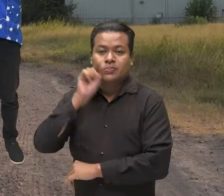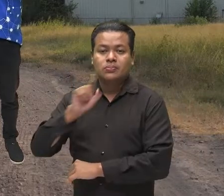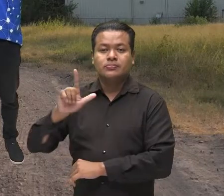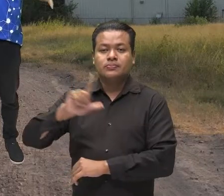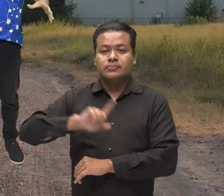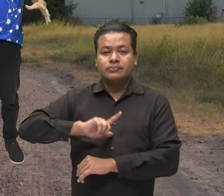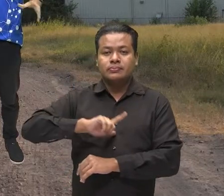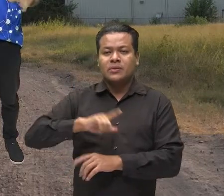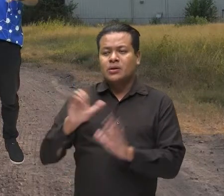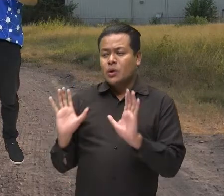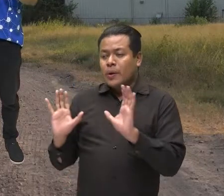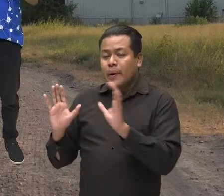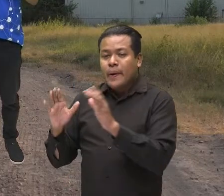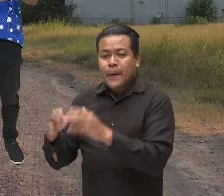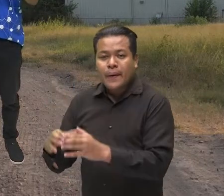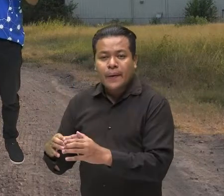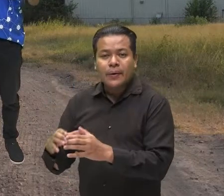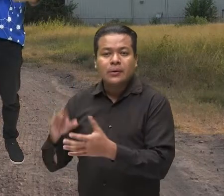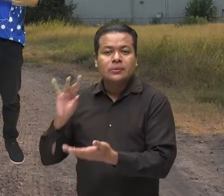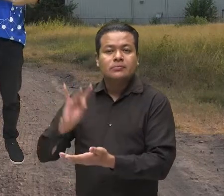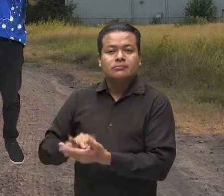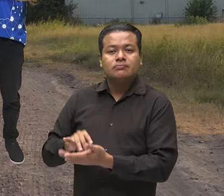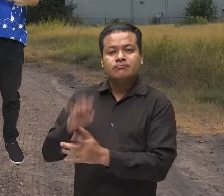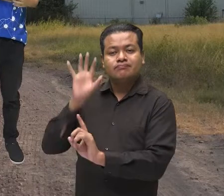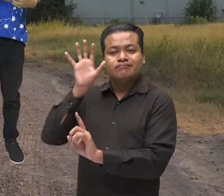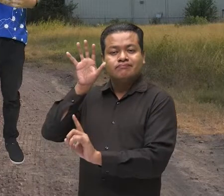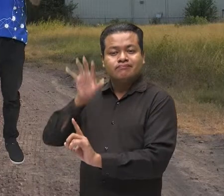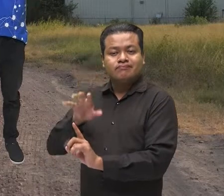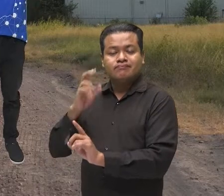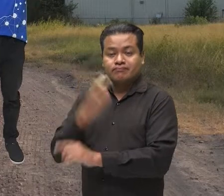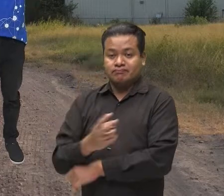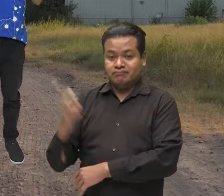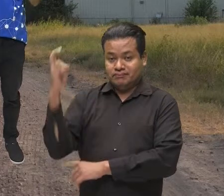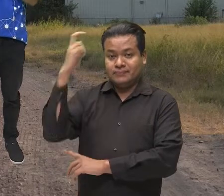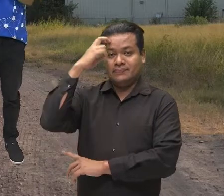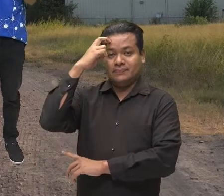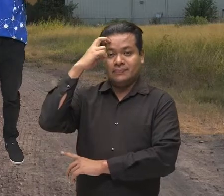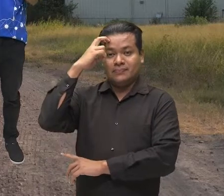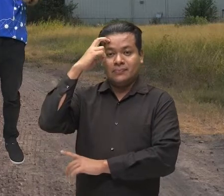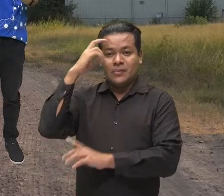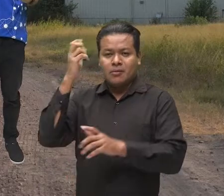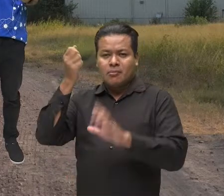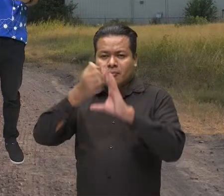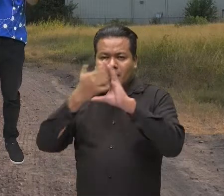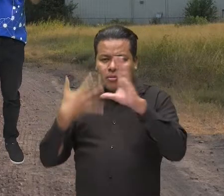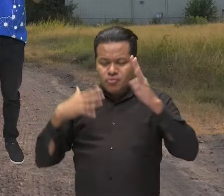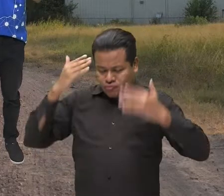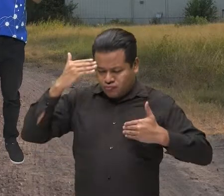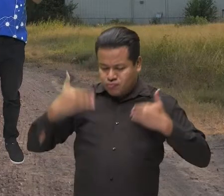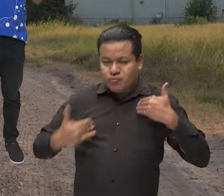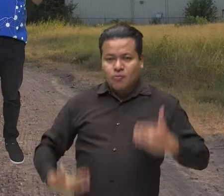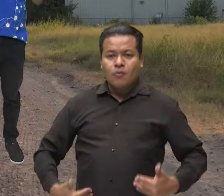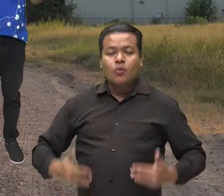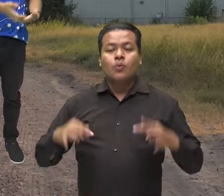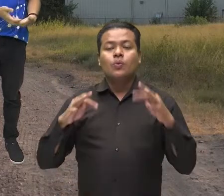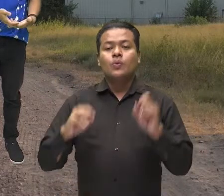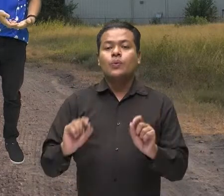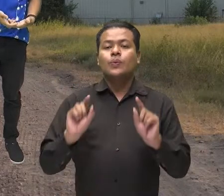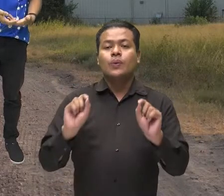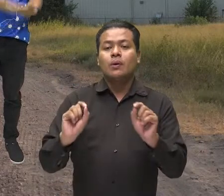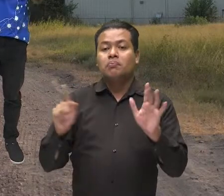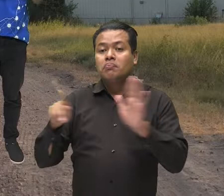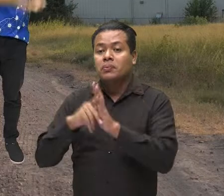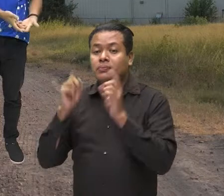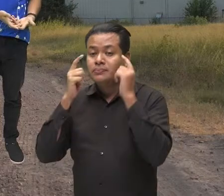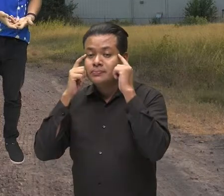pessoas, de comunidades que têm influência cultural e étnica, né, essa característica do corpo mesmo,